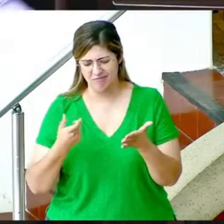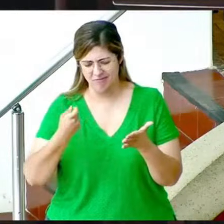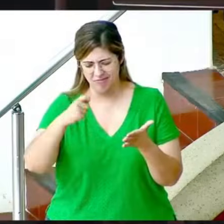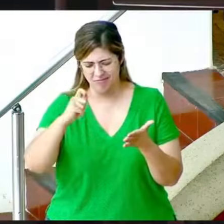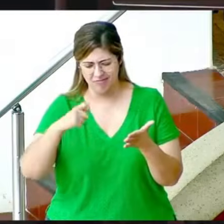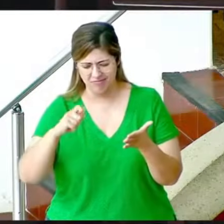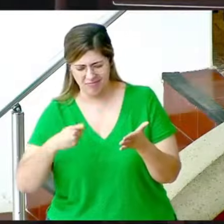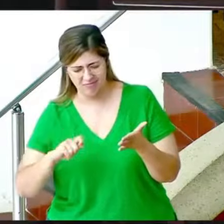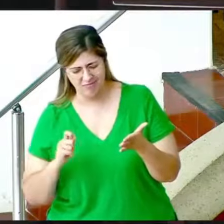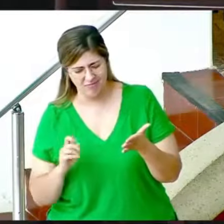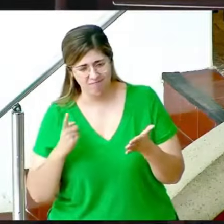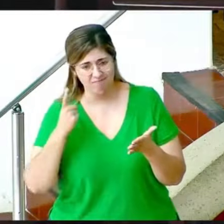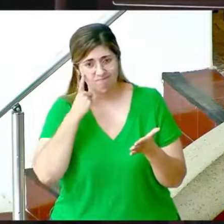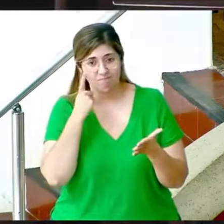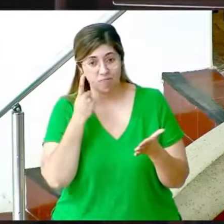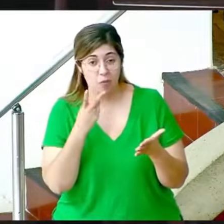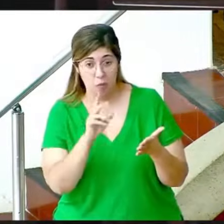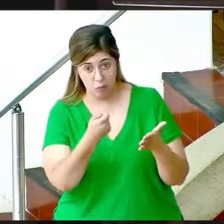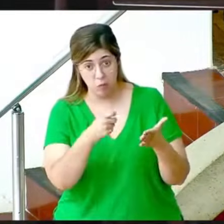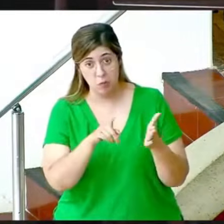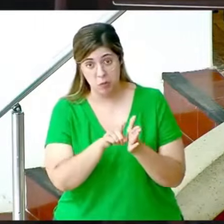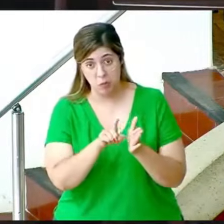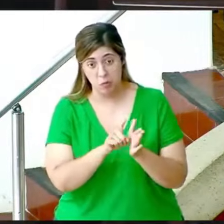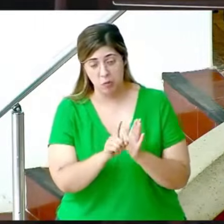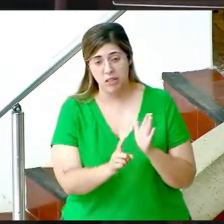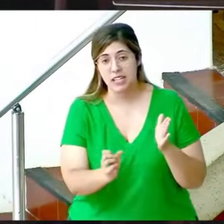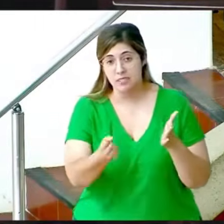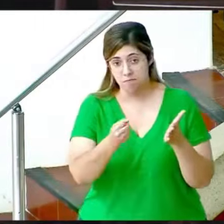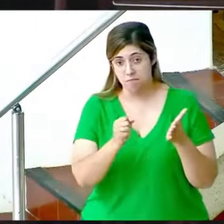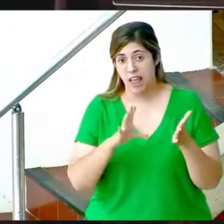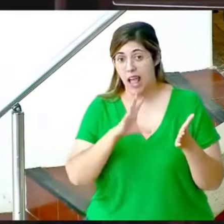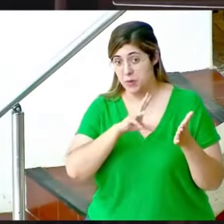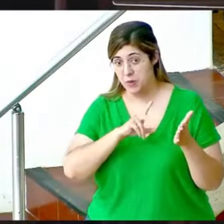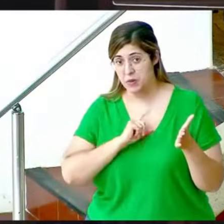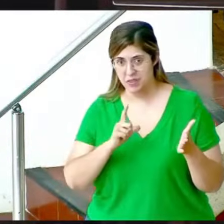Amoroso. Sim, não,